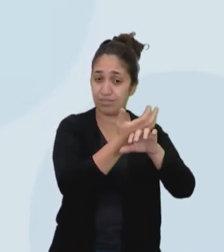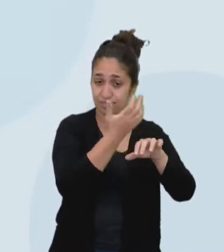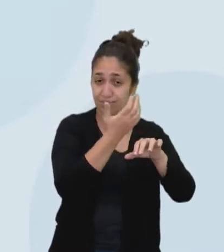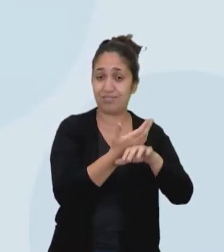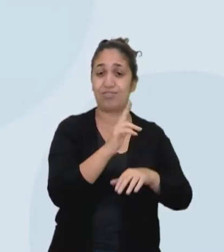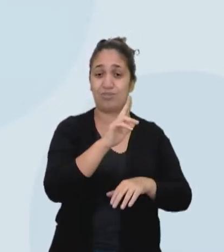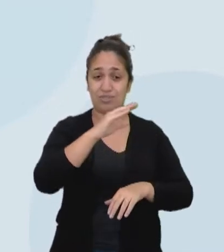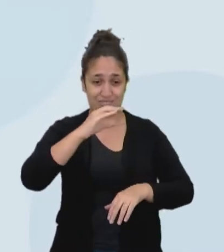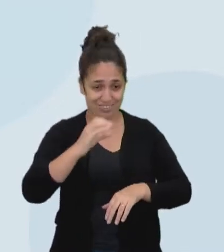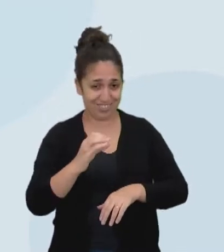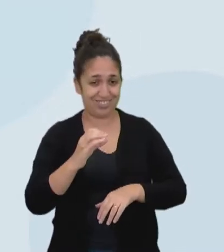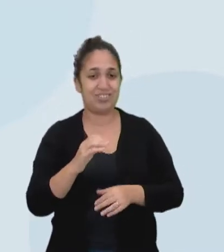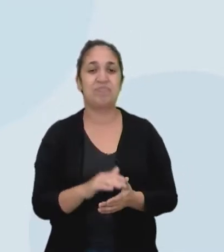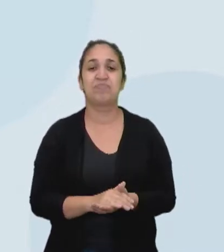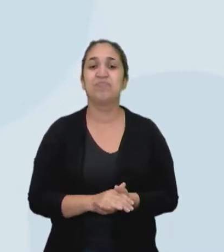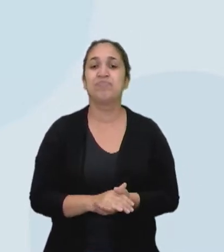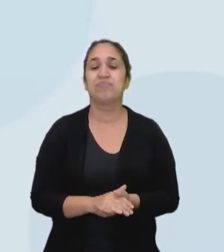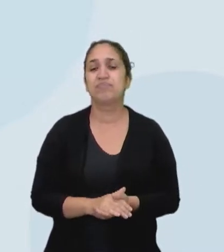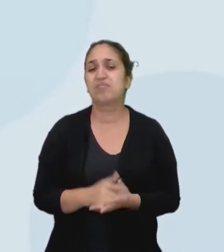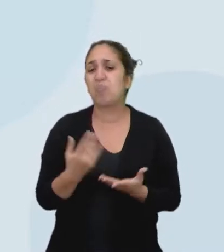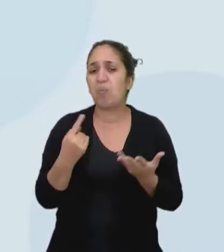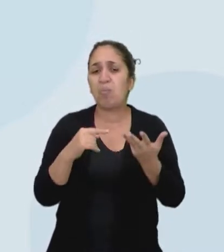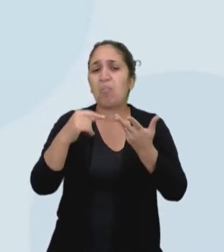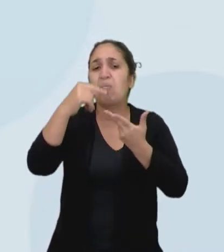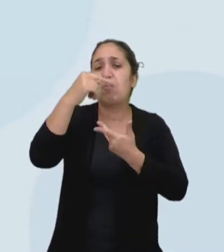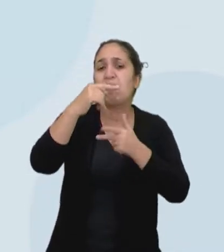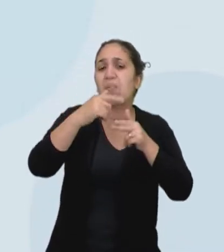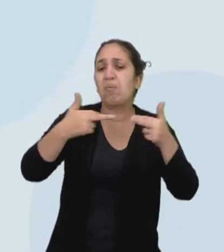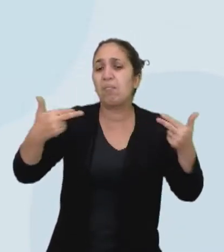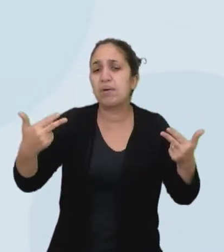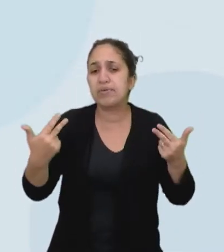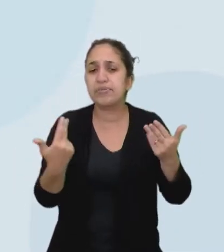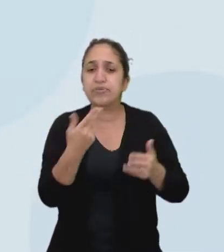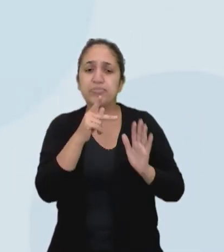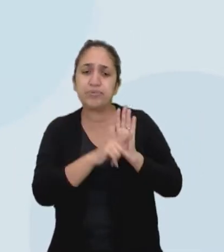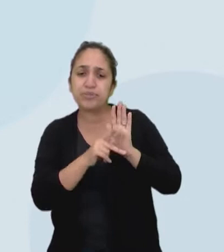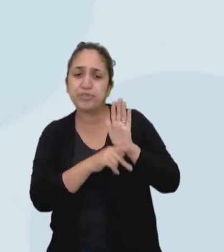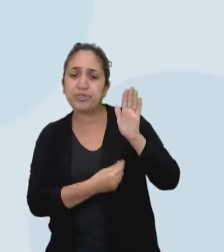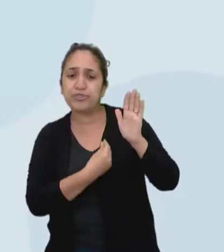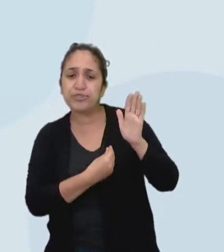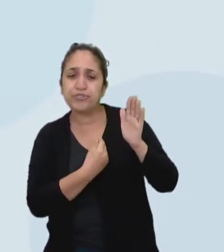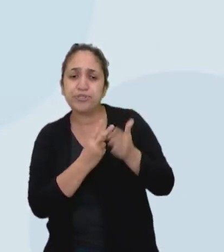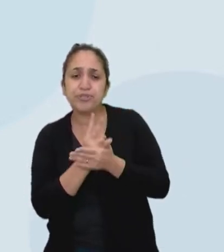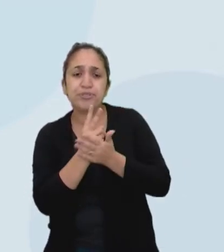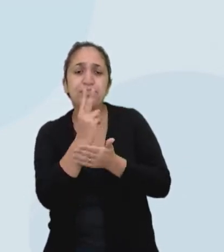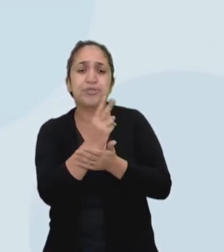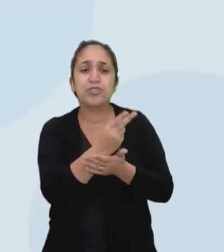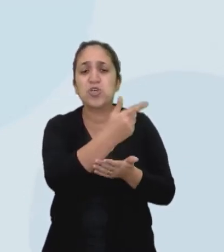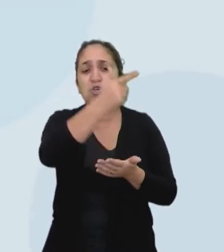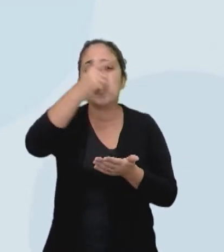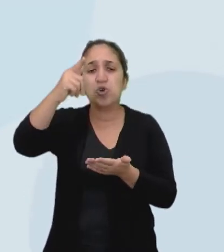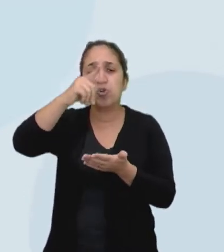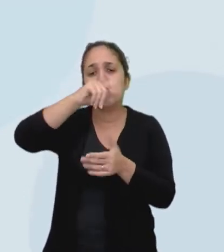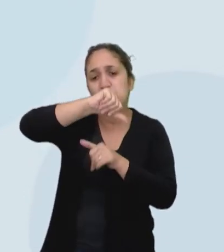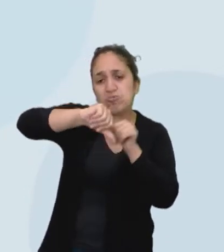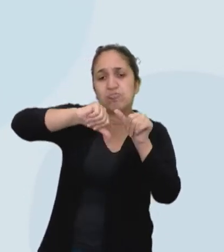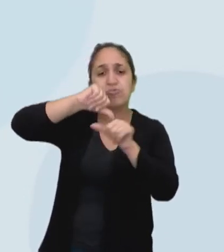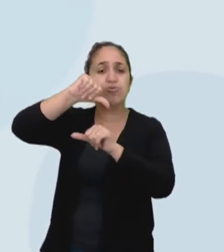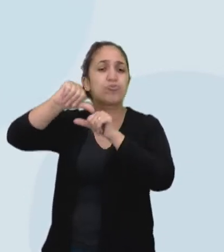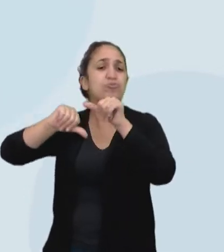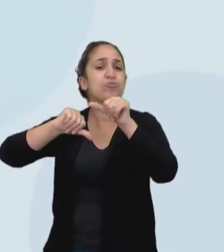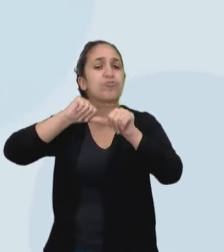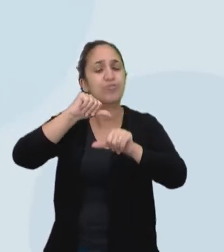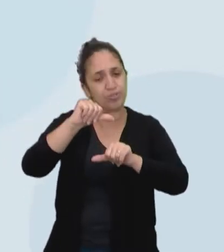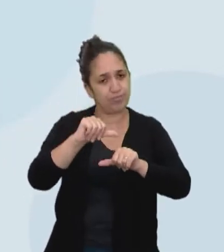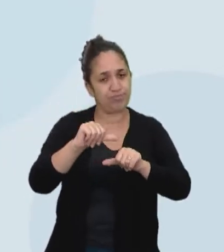unidade curricular, que elementos do seu projeto de vida permaneceram e que outros foram ressignificados. A gente mudou com